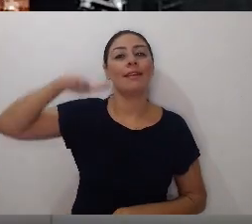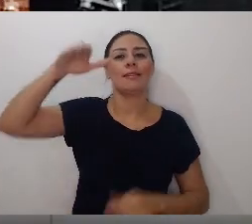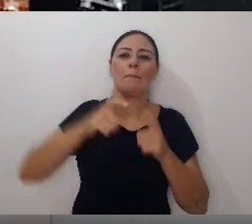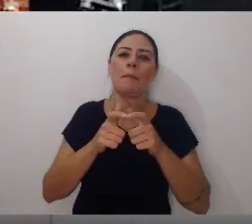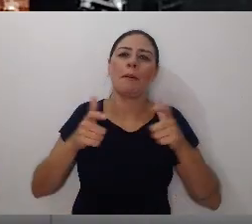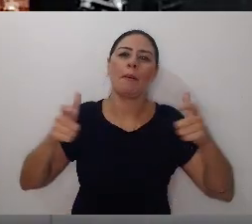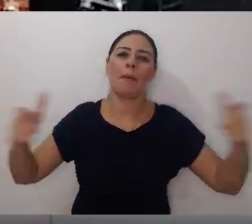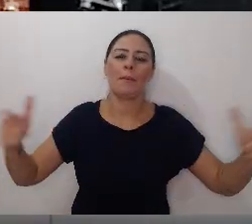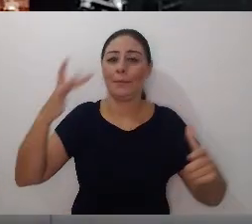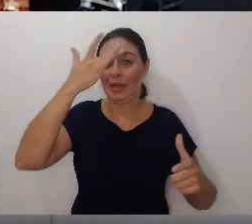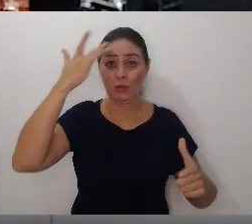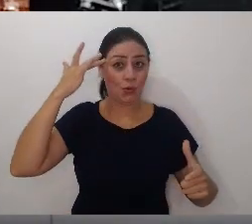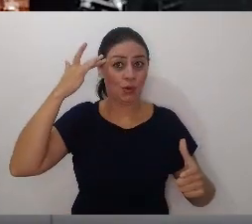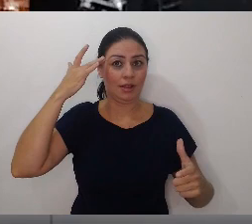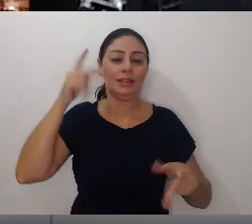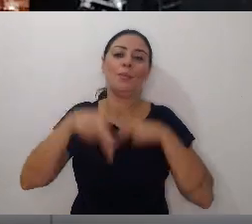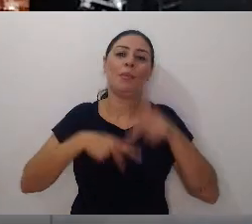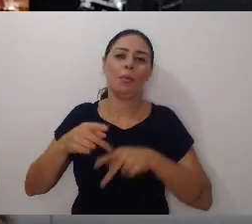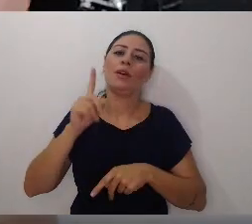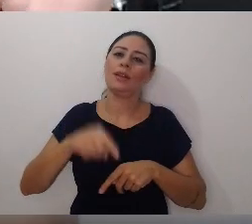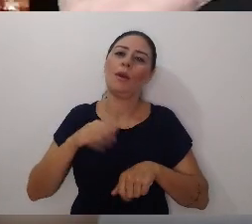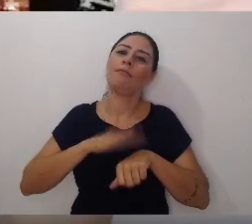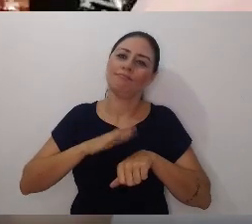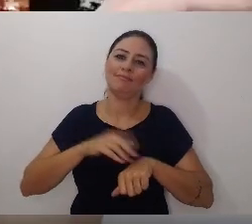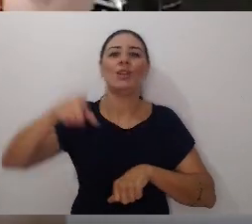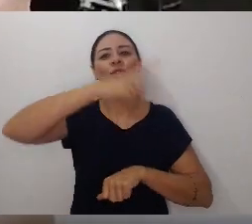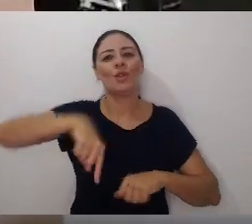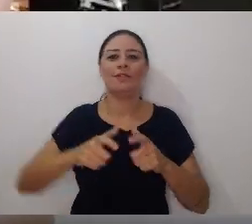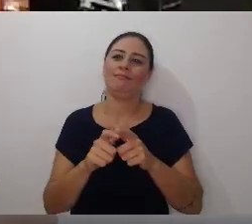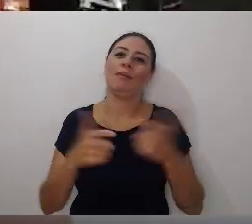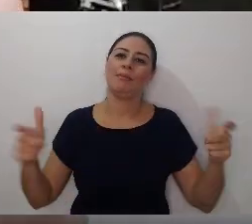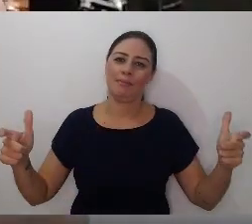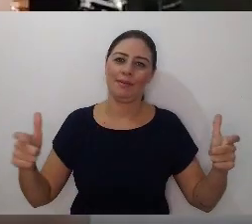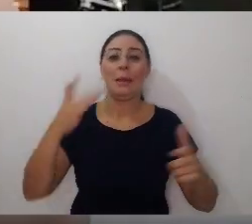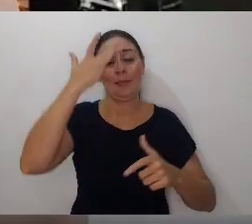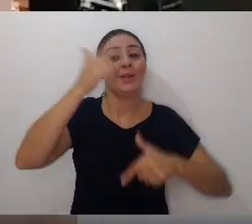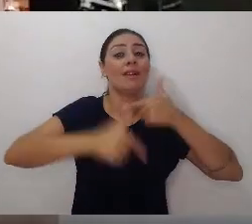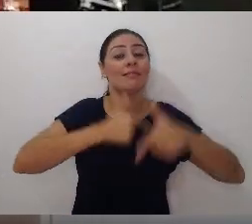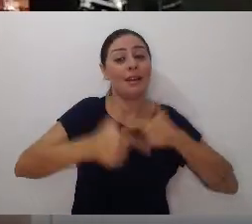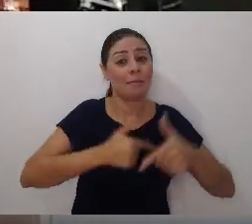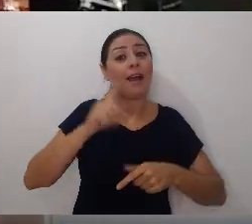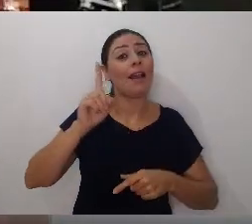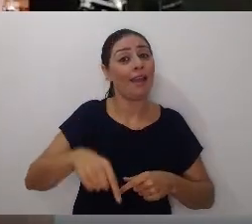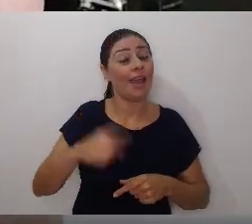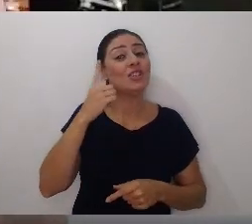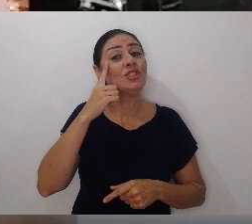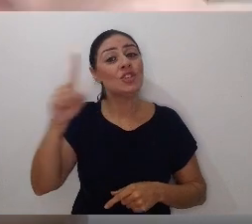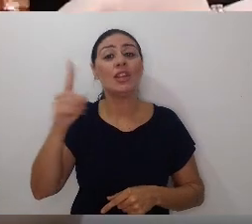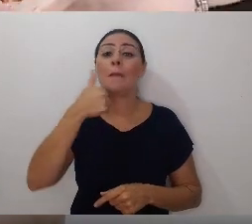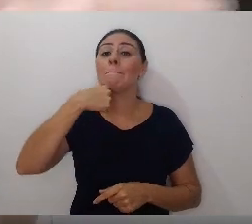pelo mundo e a gente crescer. Então, essa população aqui é nosso fruto, né? A população,